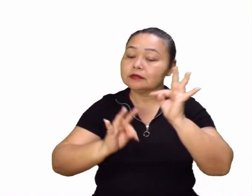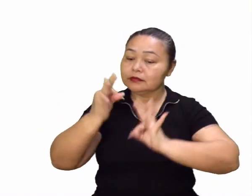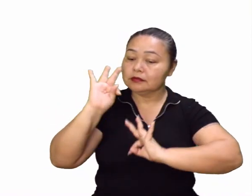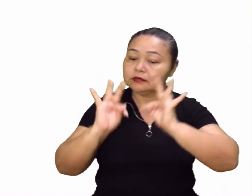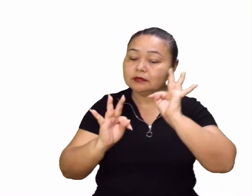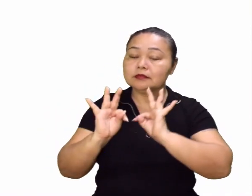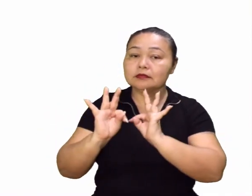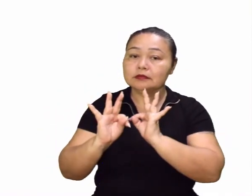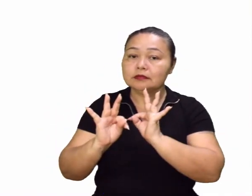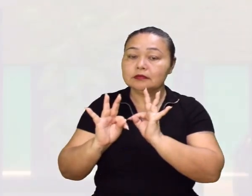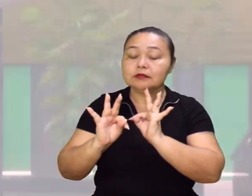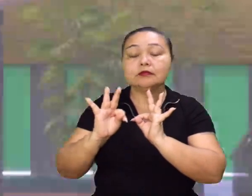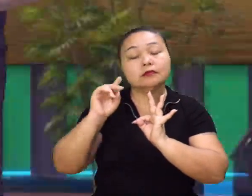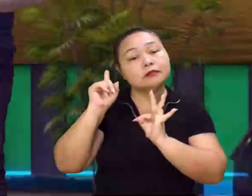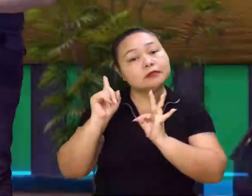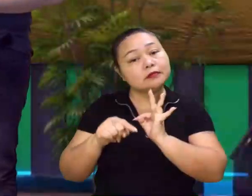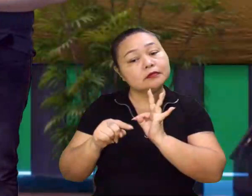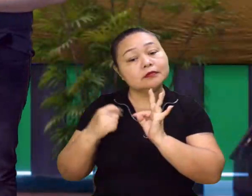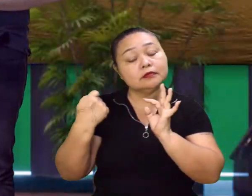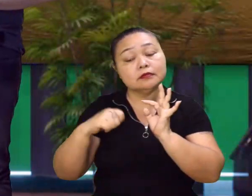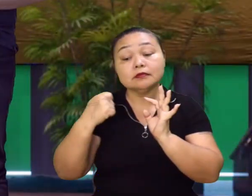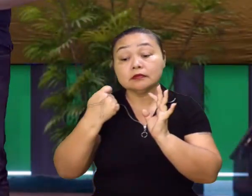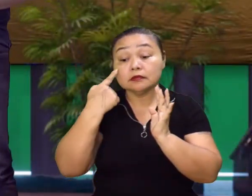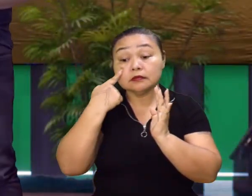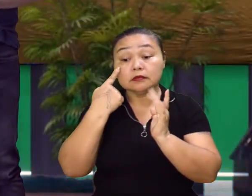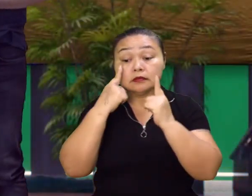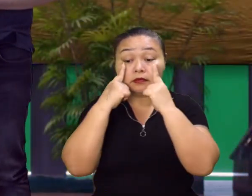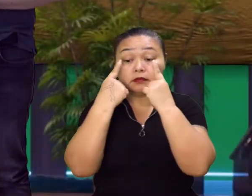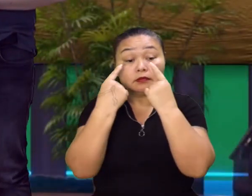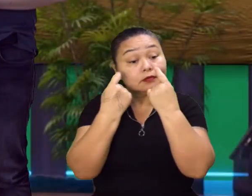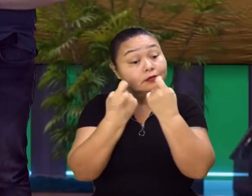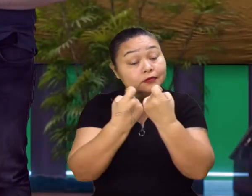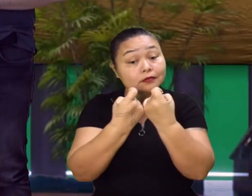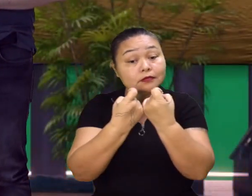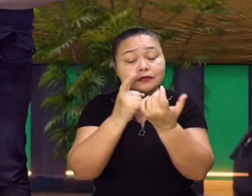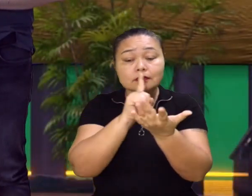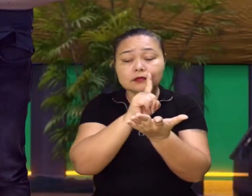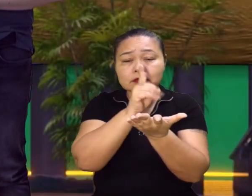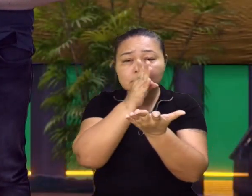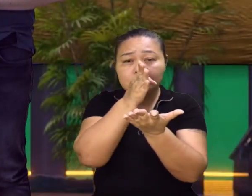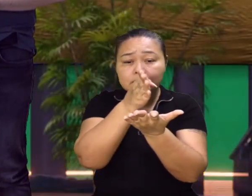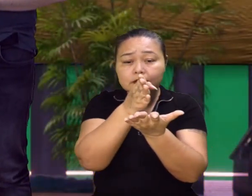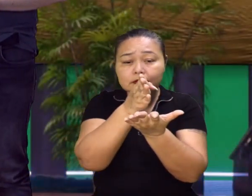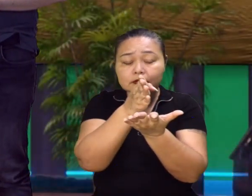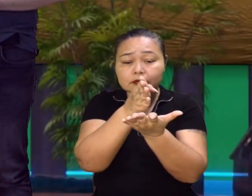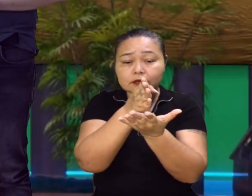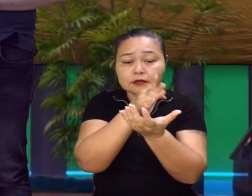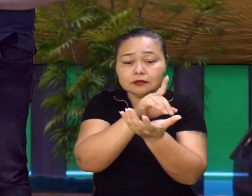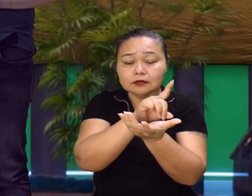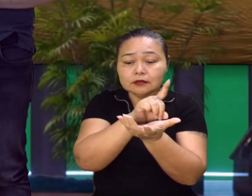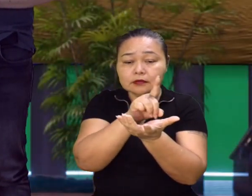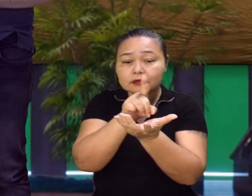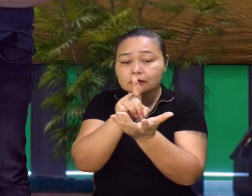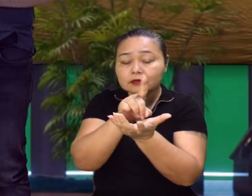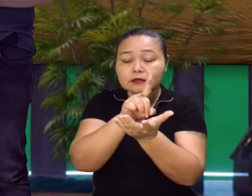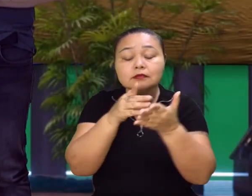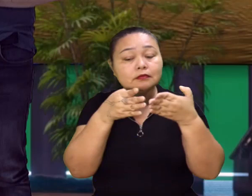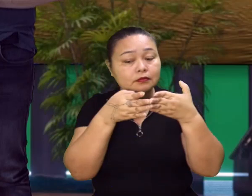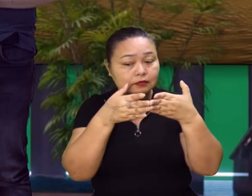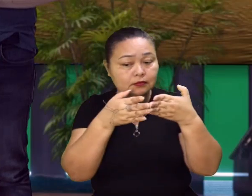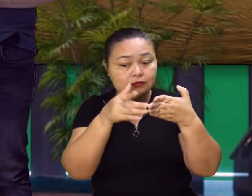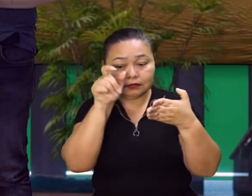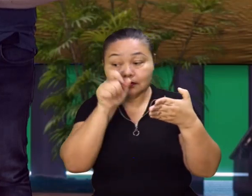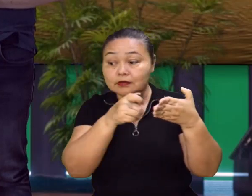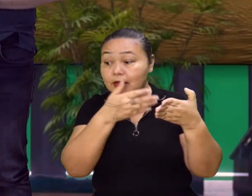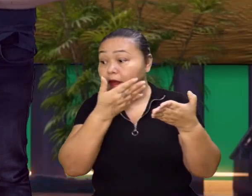tecnologia, ela tinha uma precisão interessante. Ela não dava a possibilidade do navegador